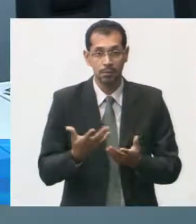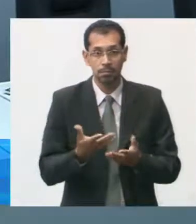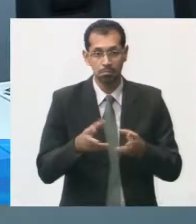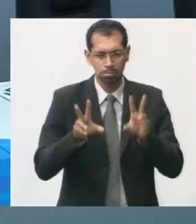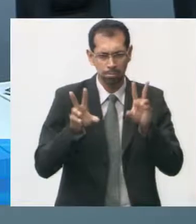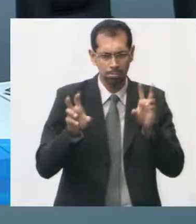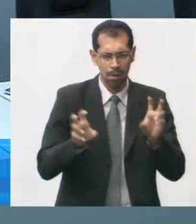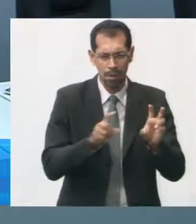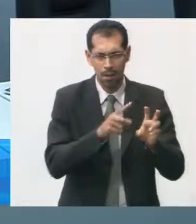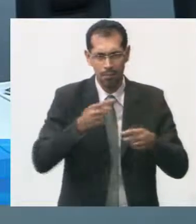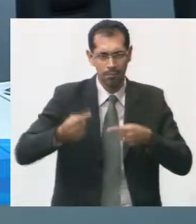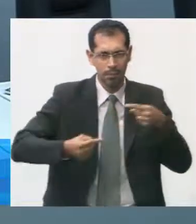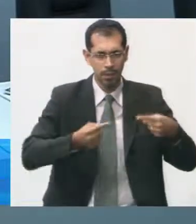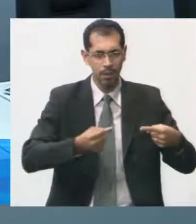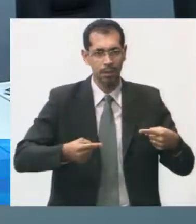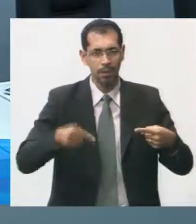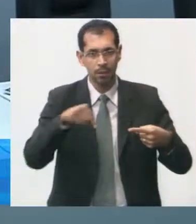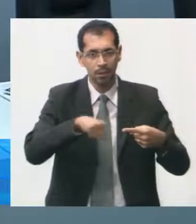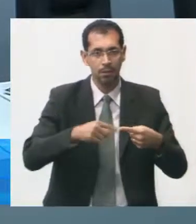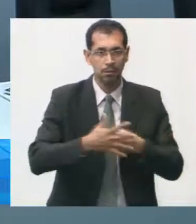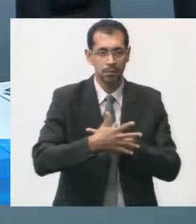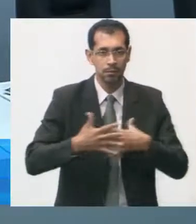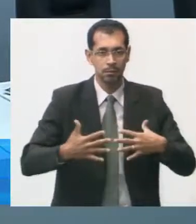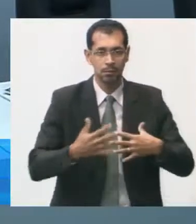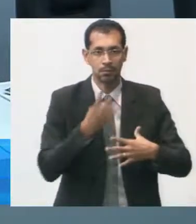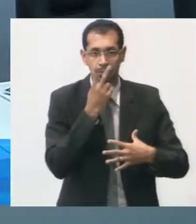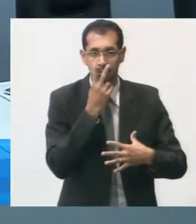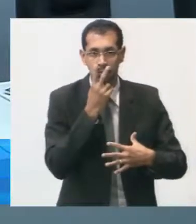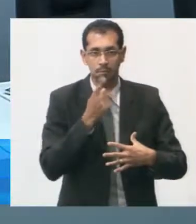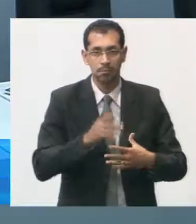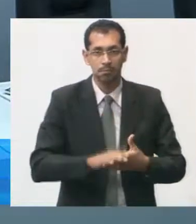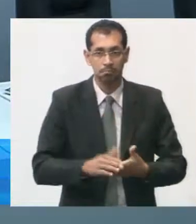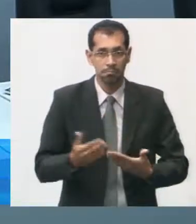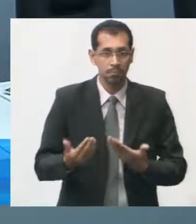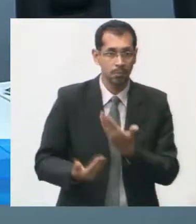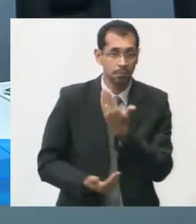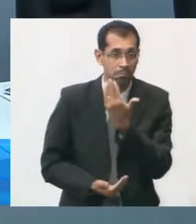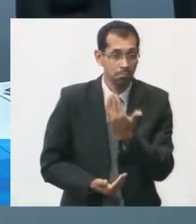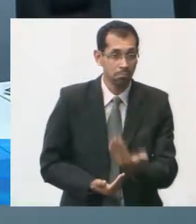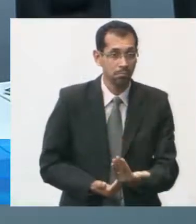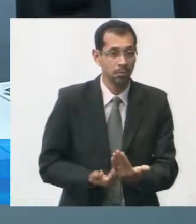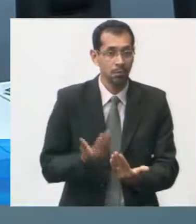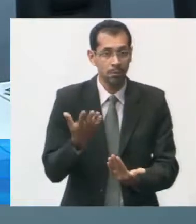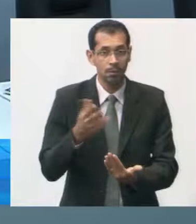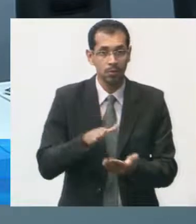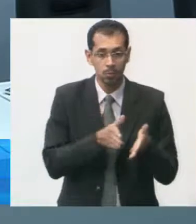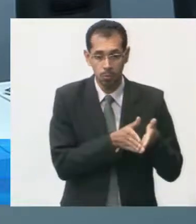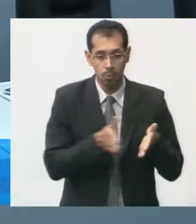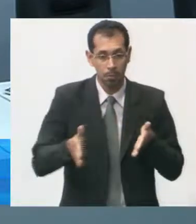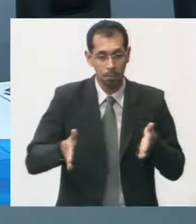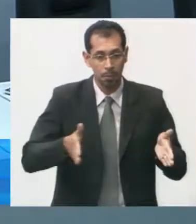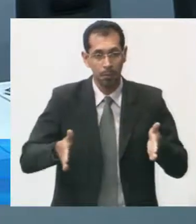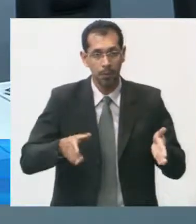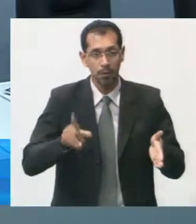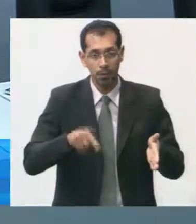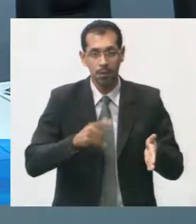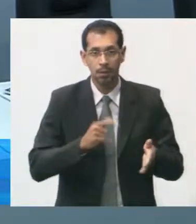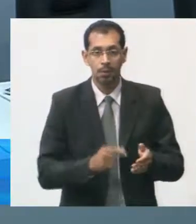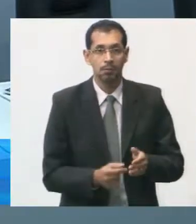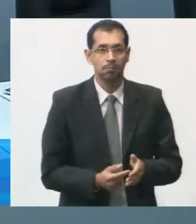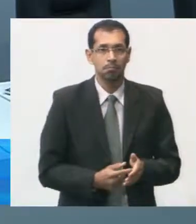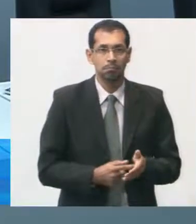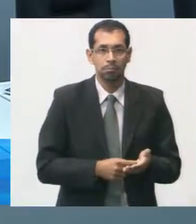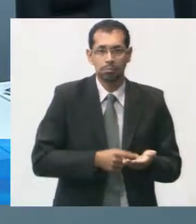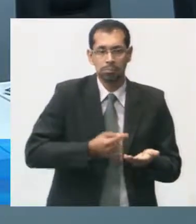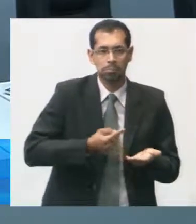debate, diálogo com a cidade feito por Vossa Excelência, pelo seu mandato, datados do período em que foi secretário,